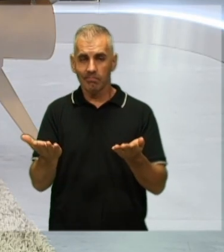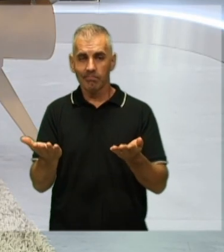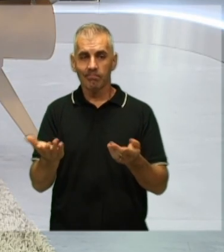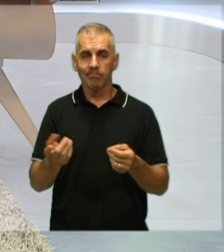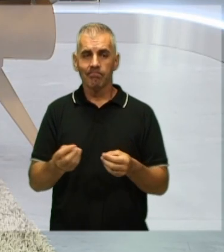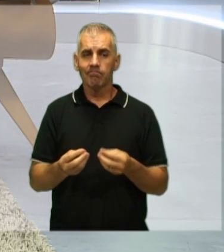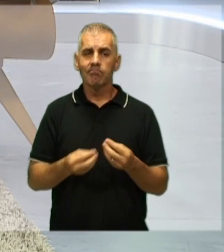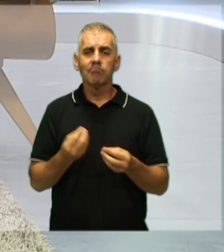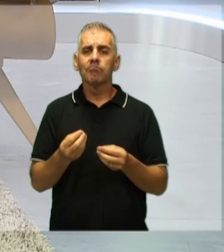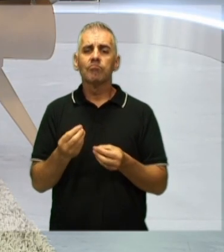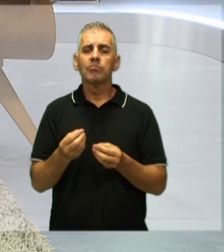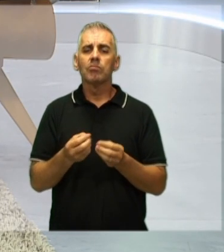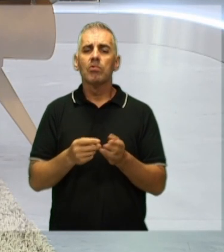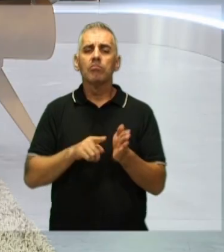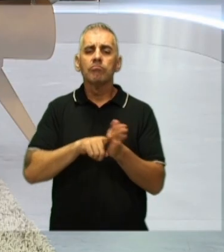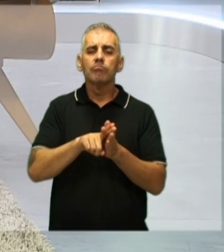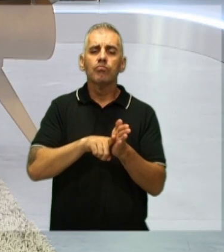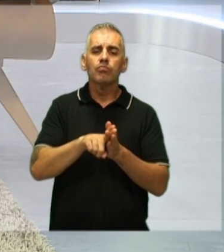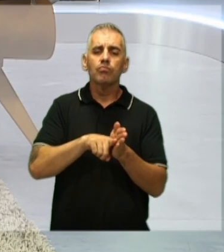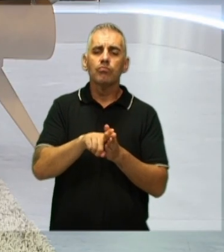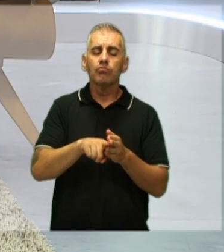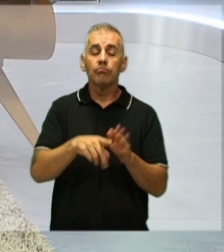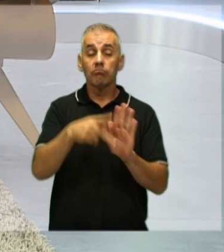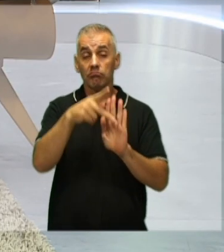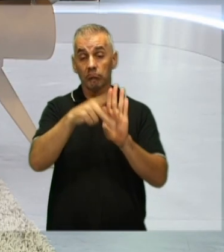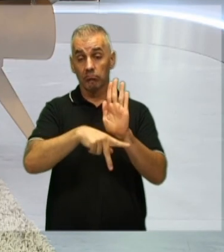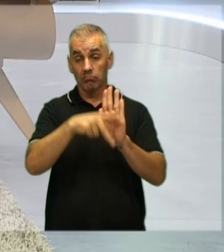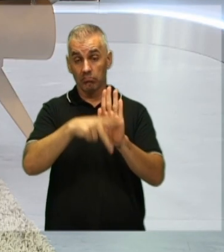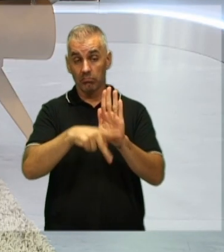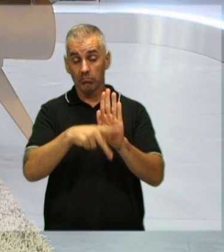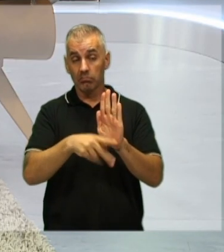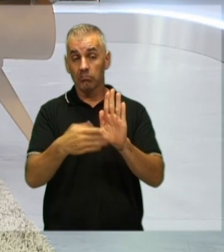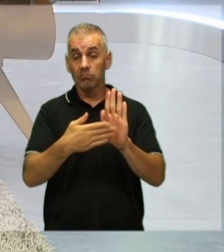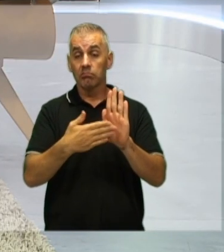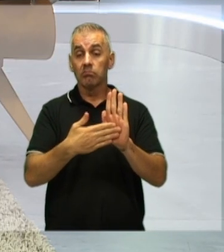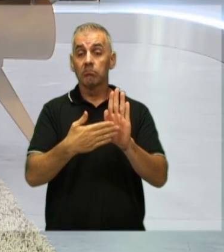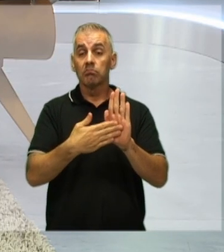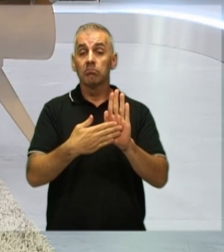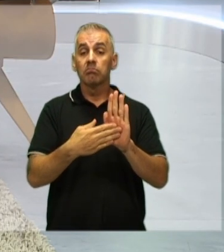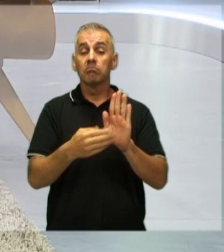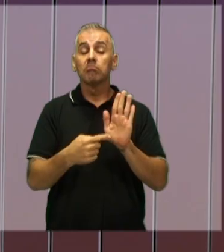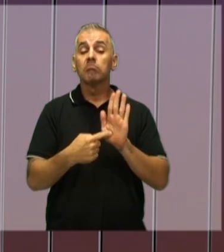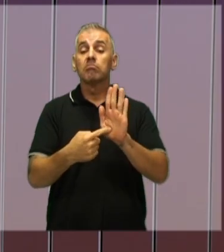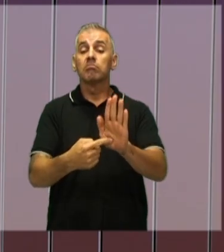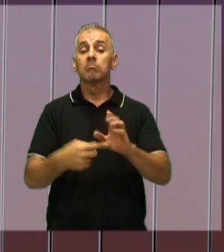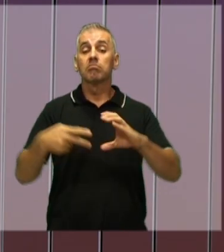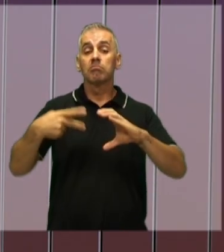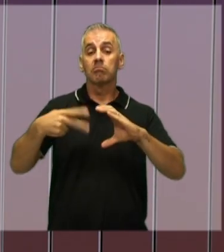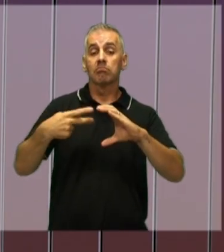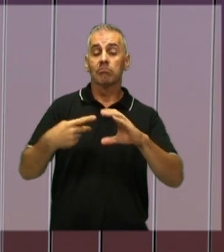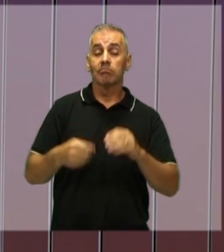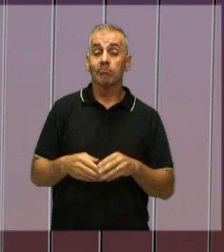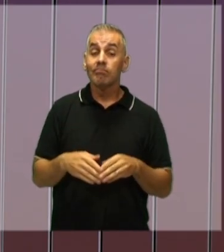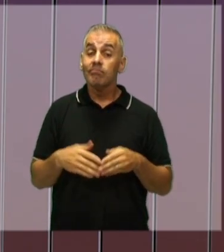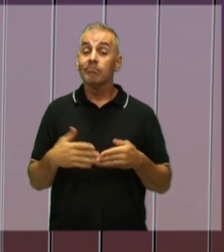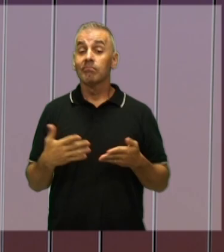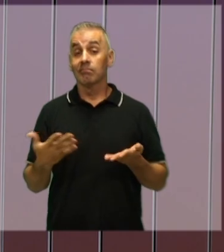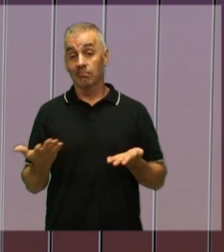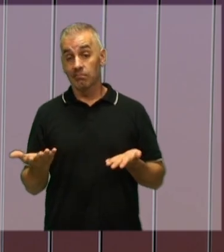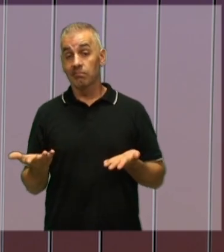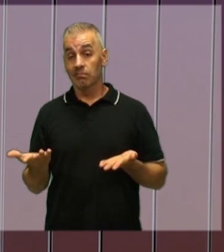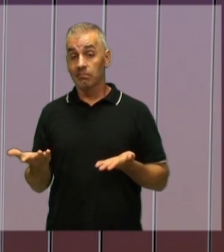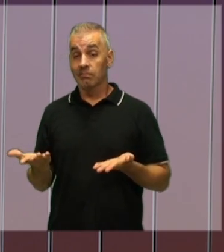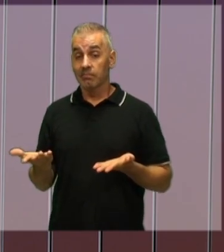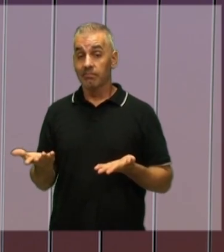está a elaboração dessa proposta e quando que o senhor pretende apresentar aqui na Câmara de Vereadores? O quando ainda vai ser esse